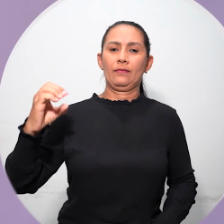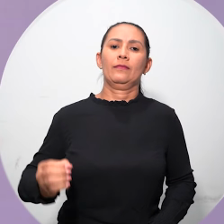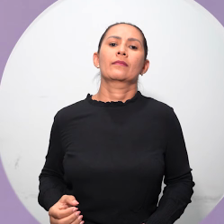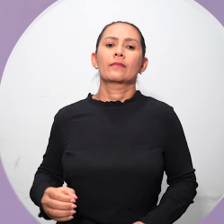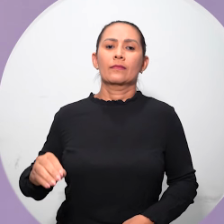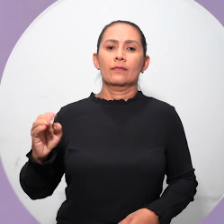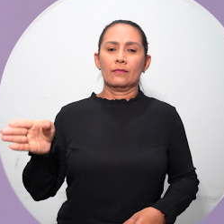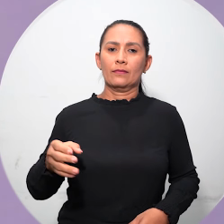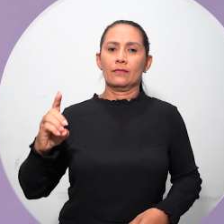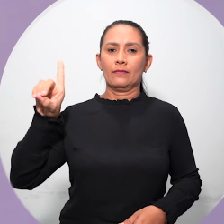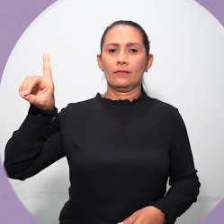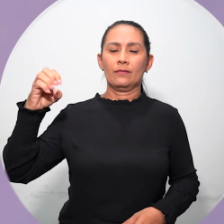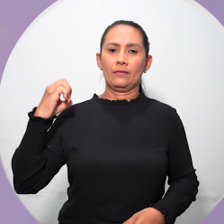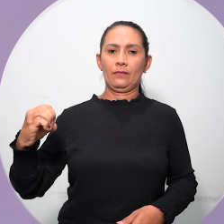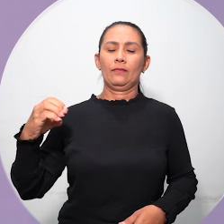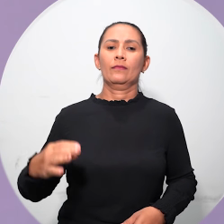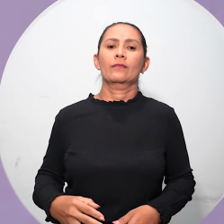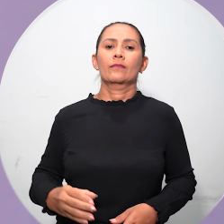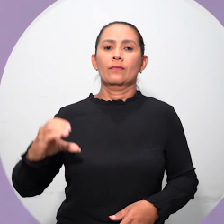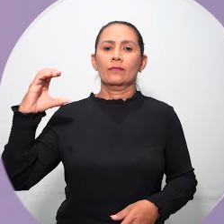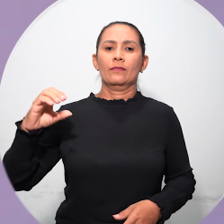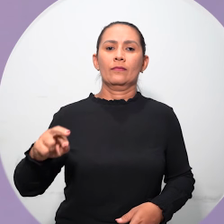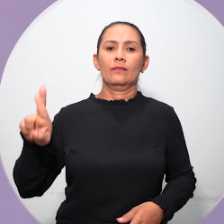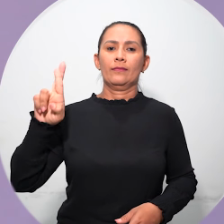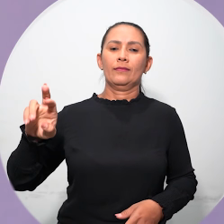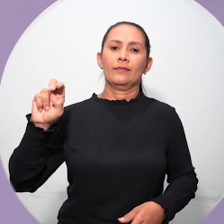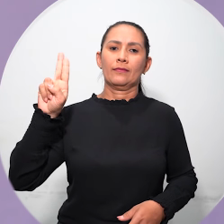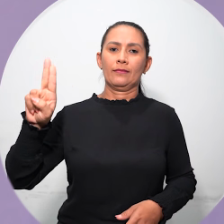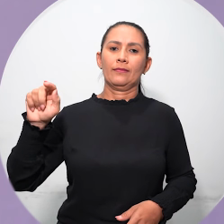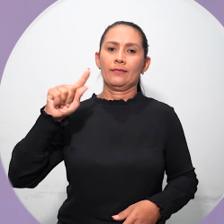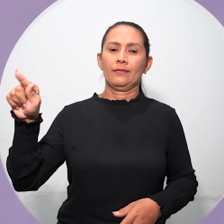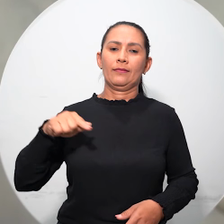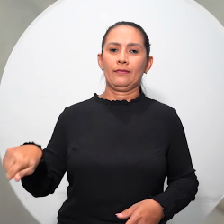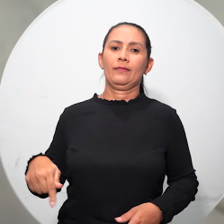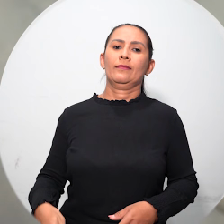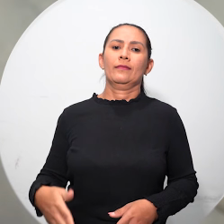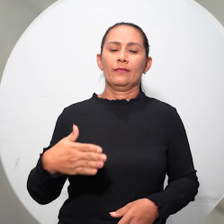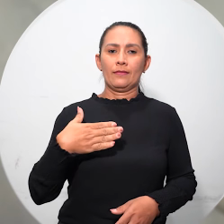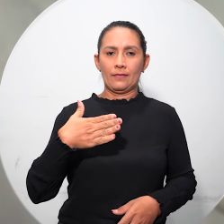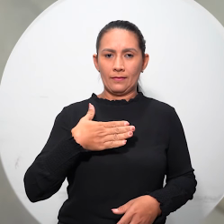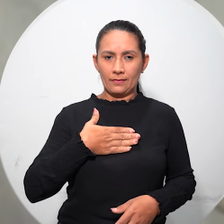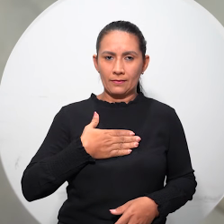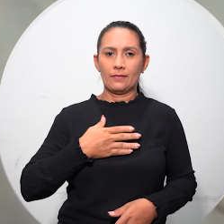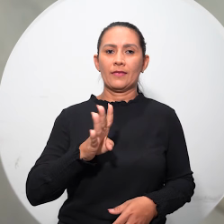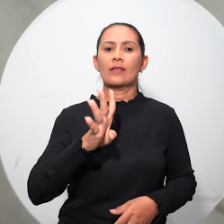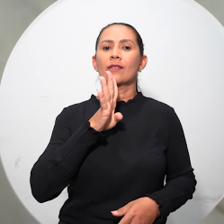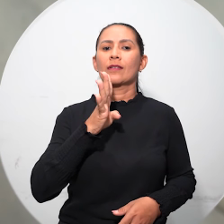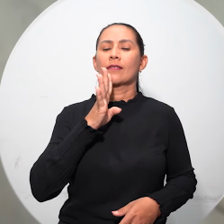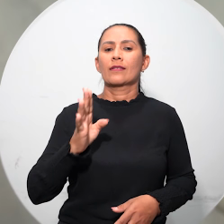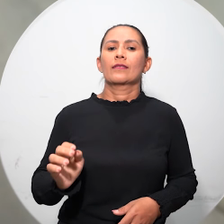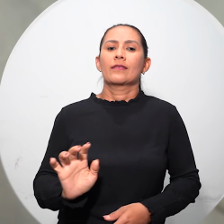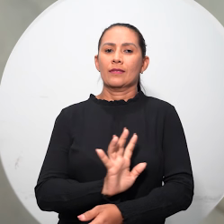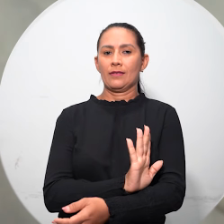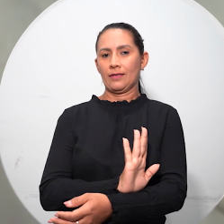Brejo do Cruz, né? Porque da minha época de jovem eu conheci a cultura de verdade quando ele chegou em Brejo. No tempo do cinema eu